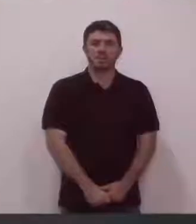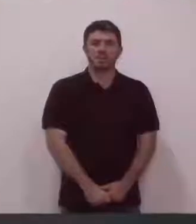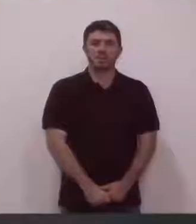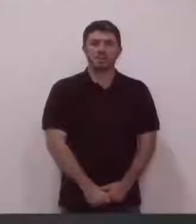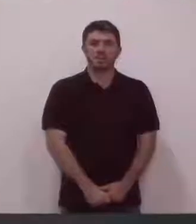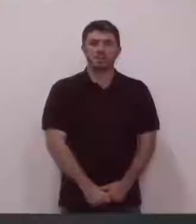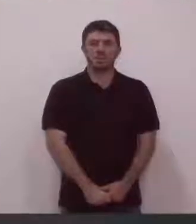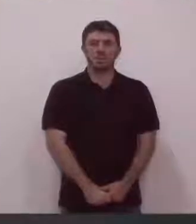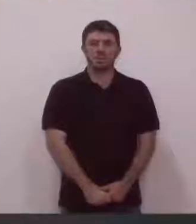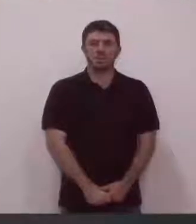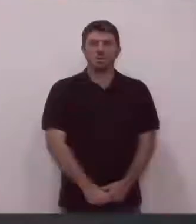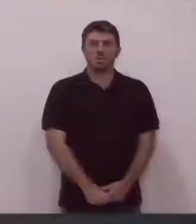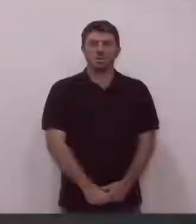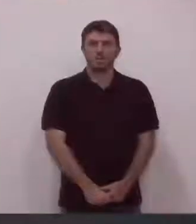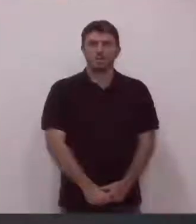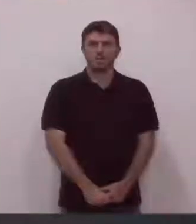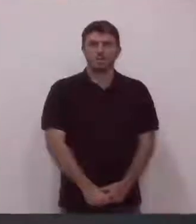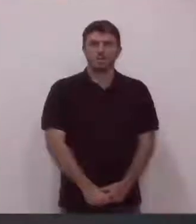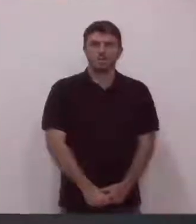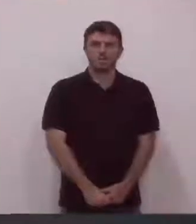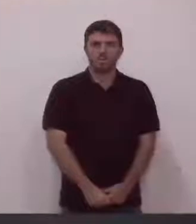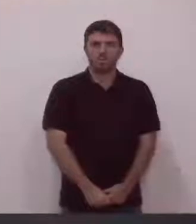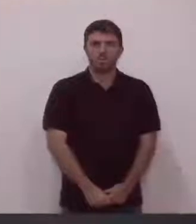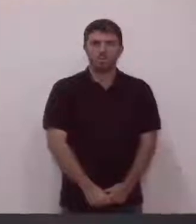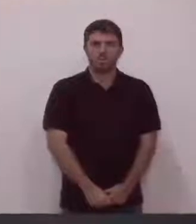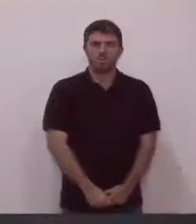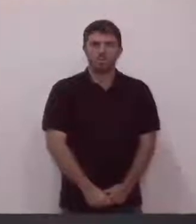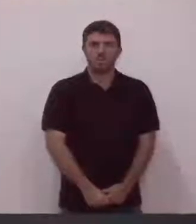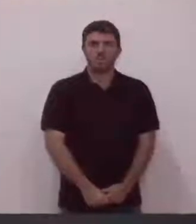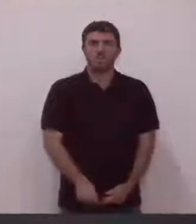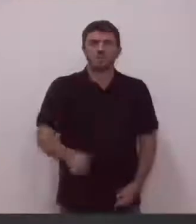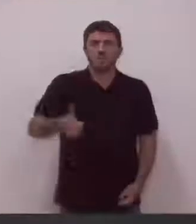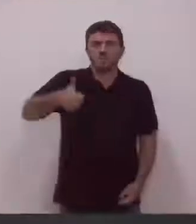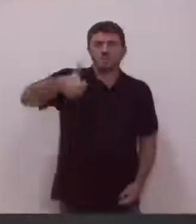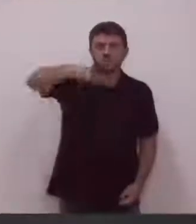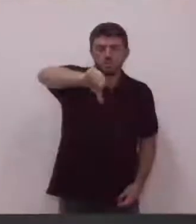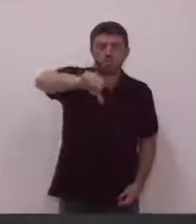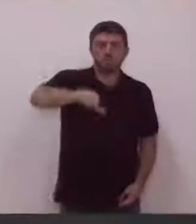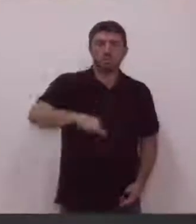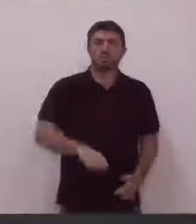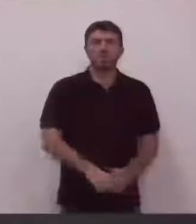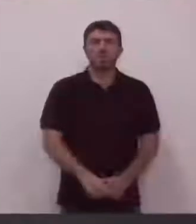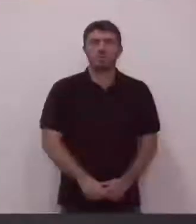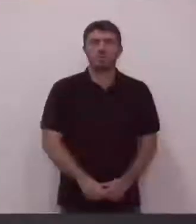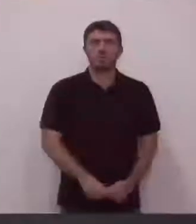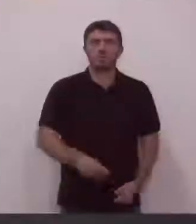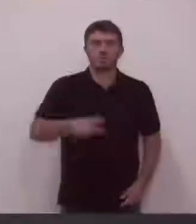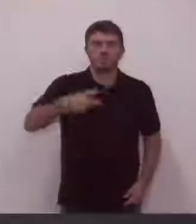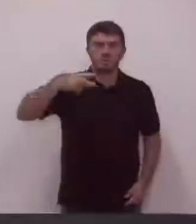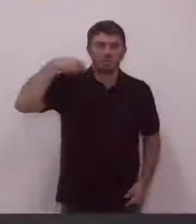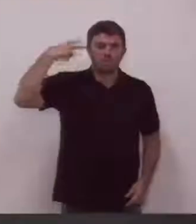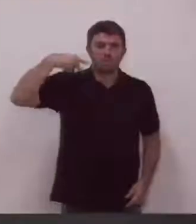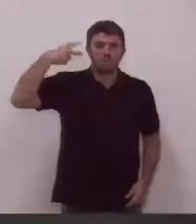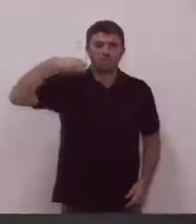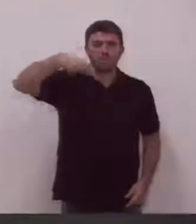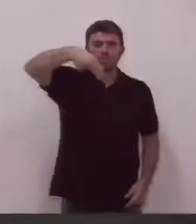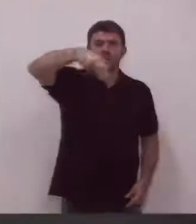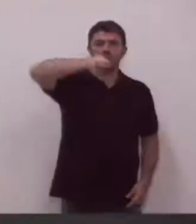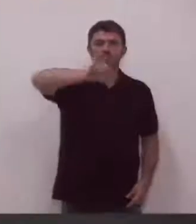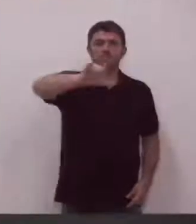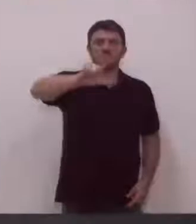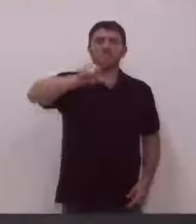Não passou, Marcos. Tá ligado. Tá ligado. Reprovo. Vereador Nil Ramos. Rejeito.